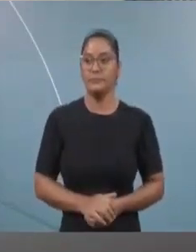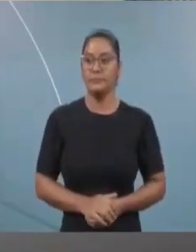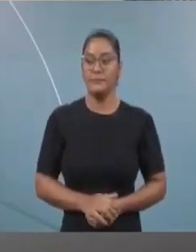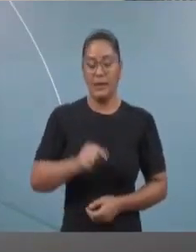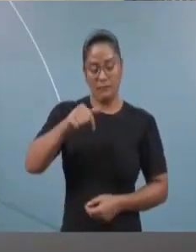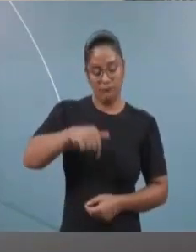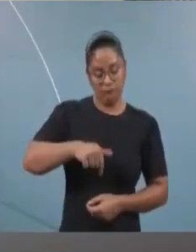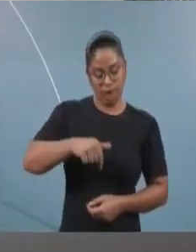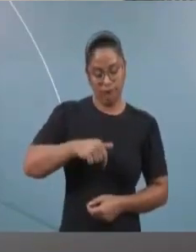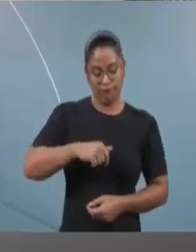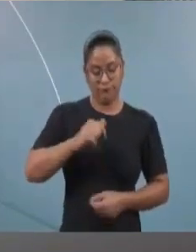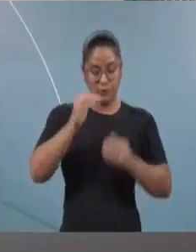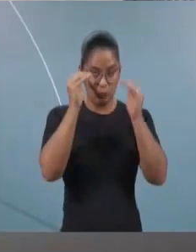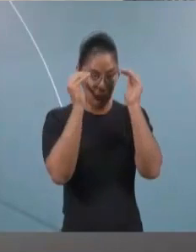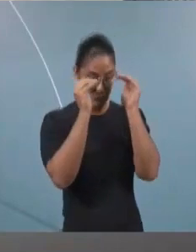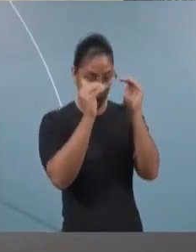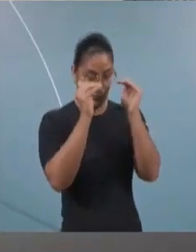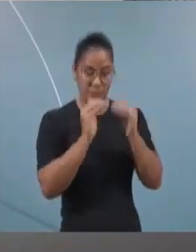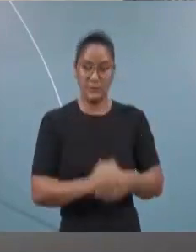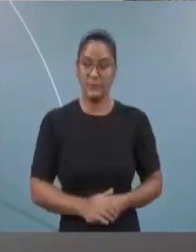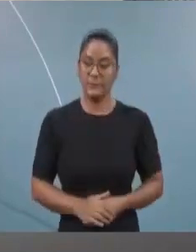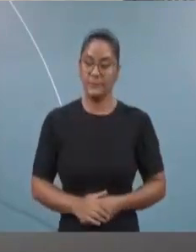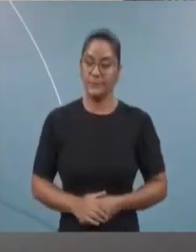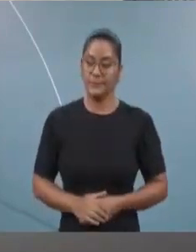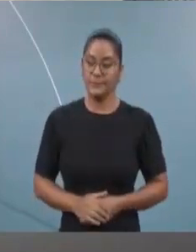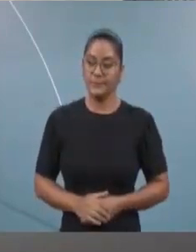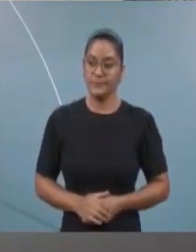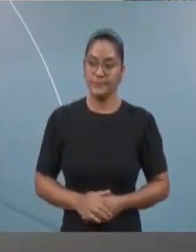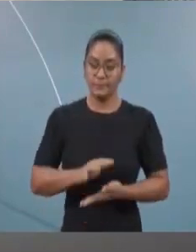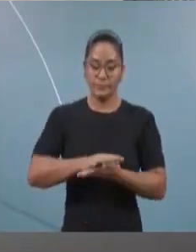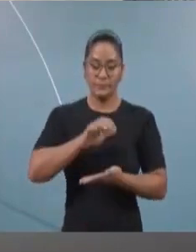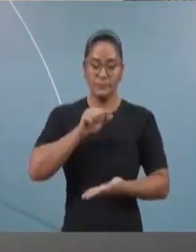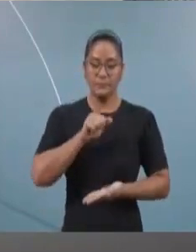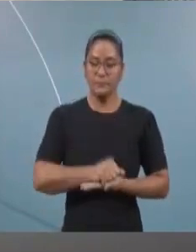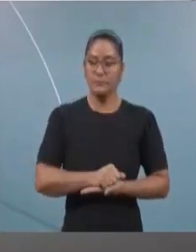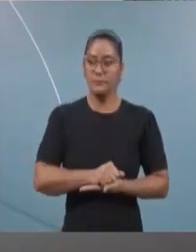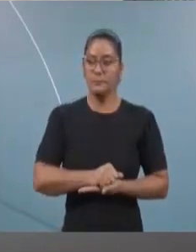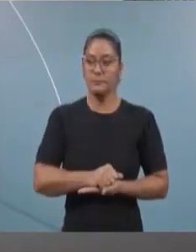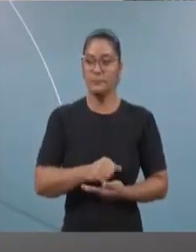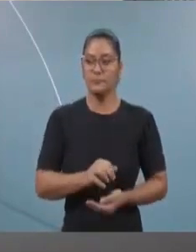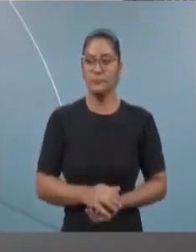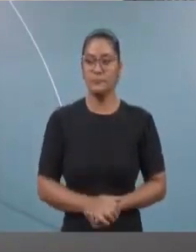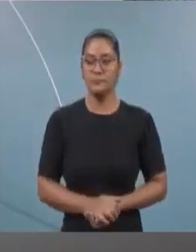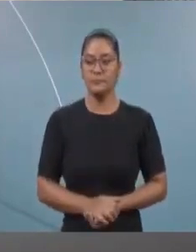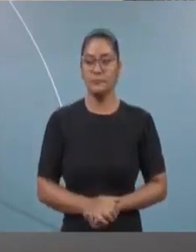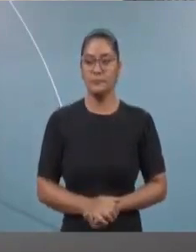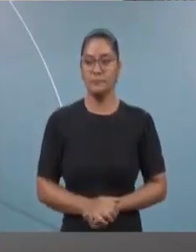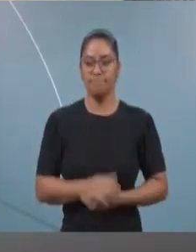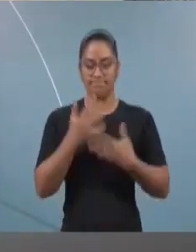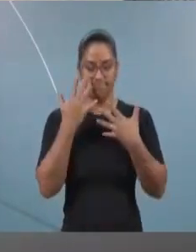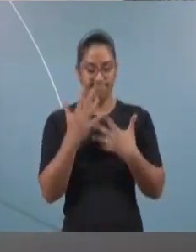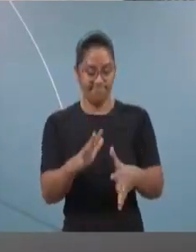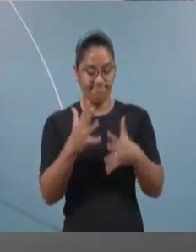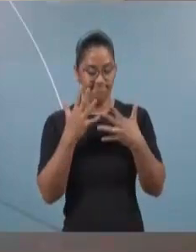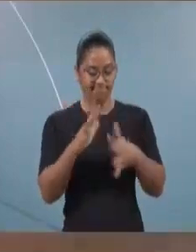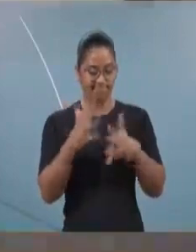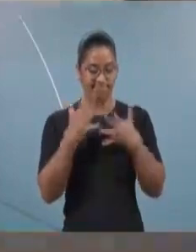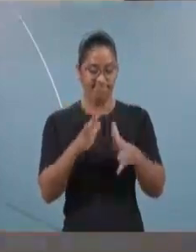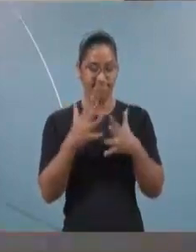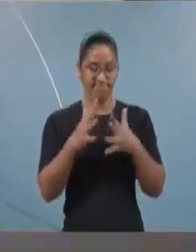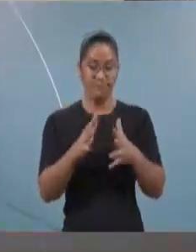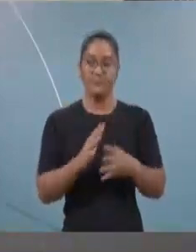muita honra faço um registro de aplauso de